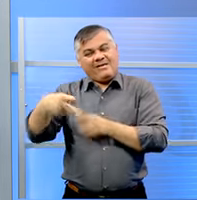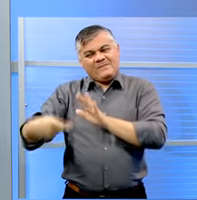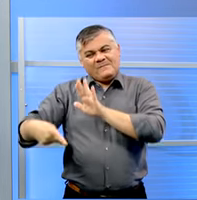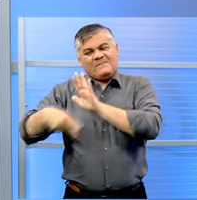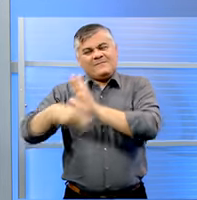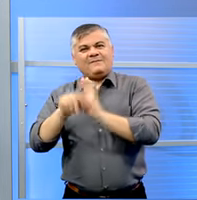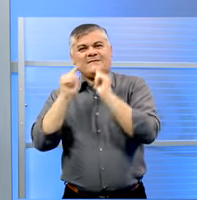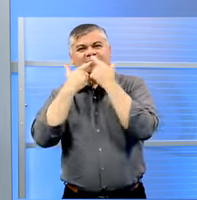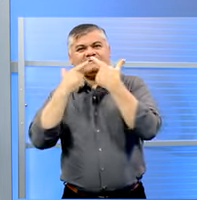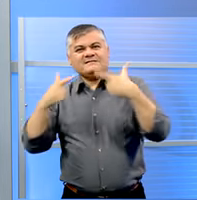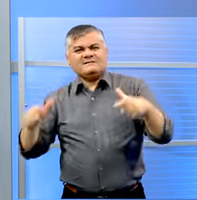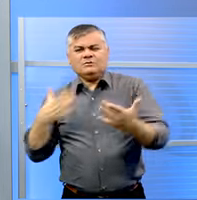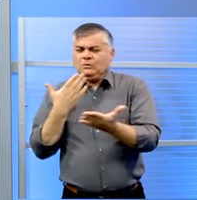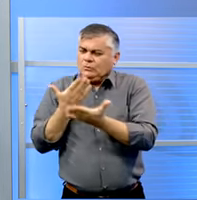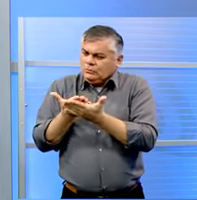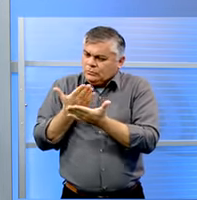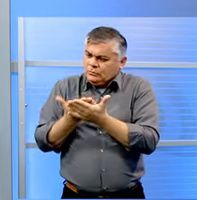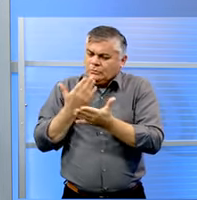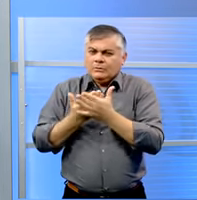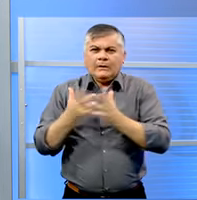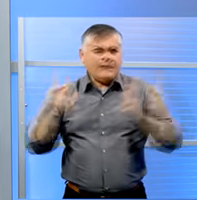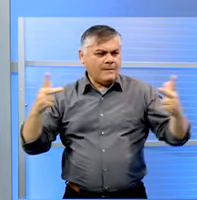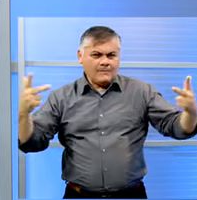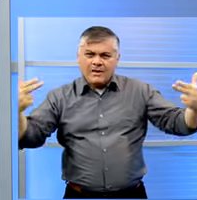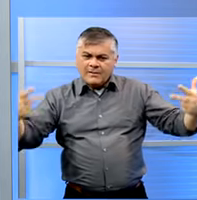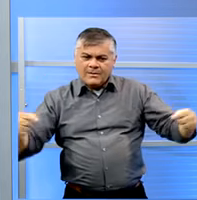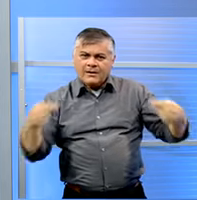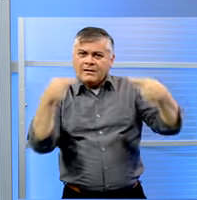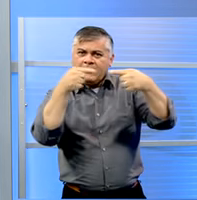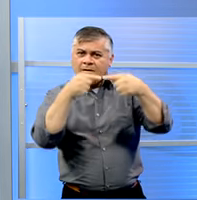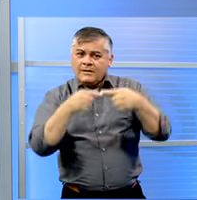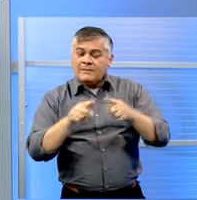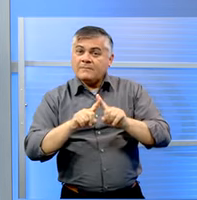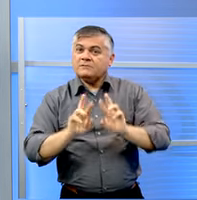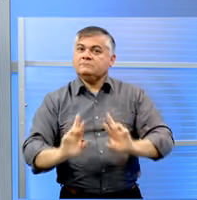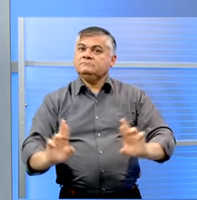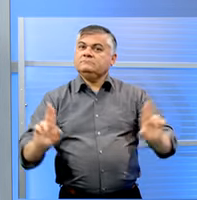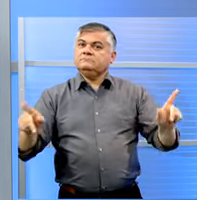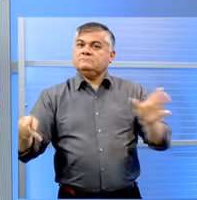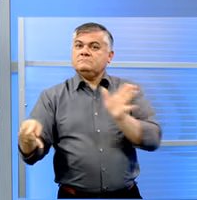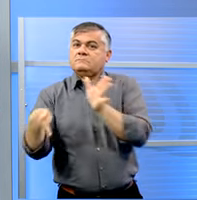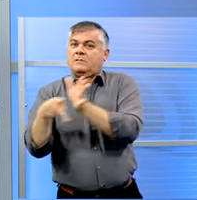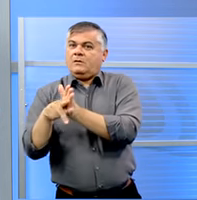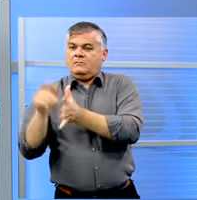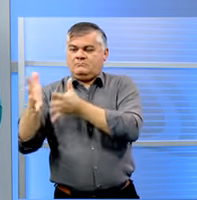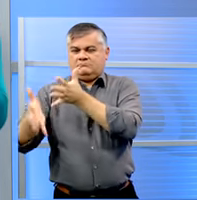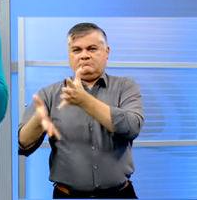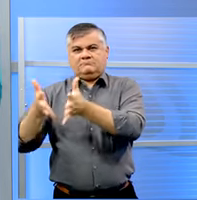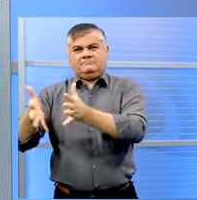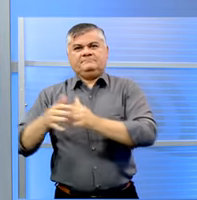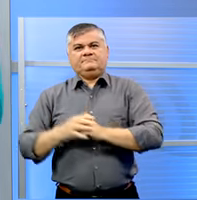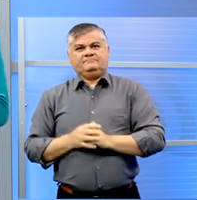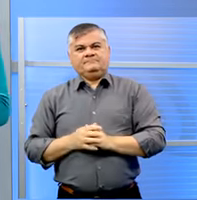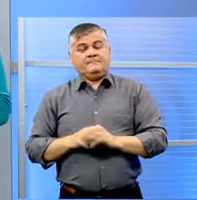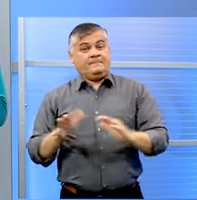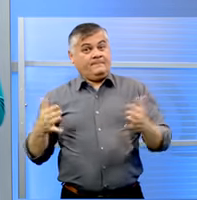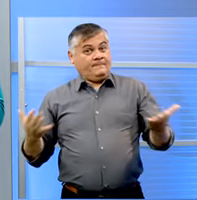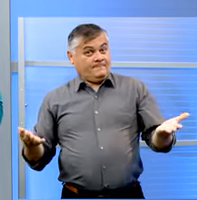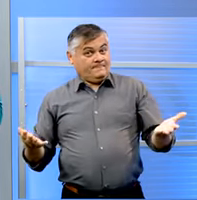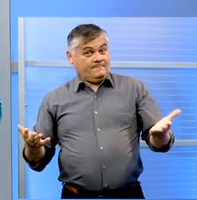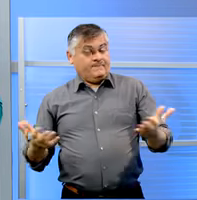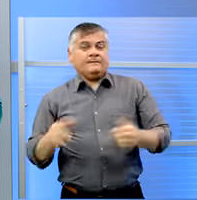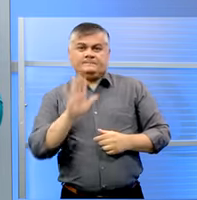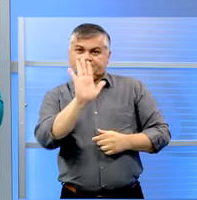foi percebido que ela atinge os mesmos objetivos, mas algumas coisas são de propriedades da língua de sinais. Assim como a